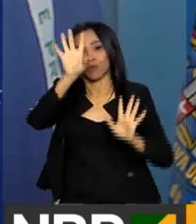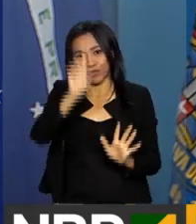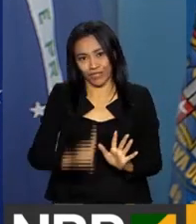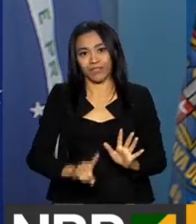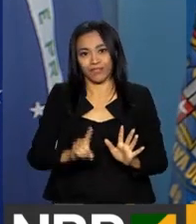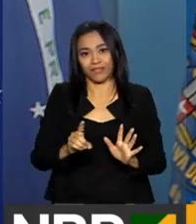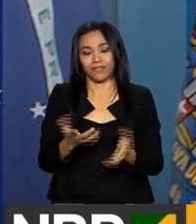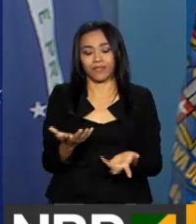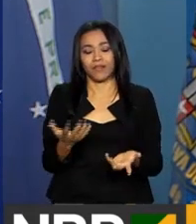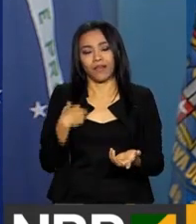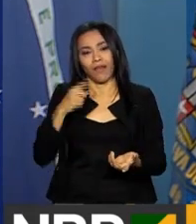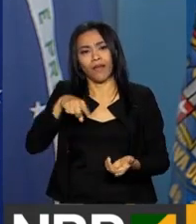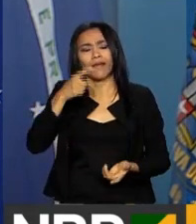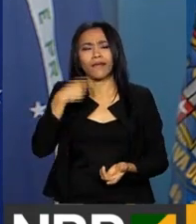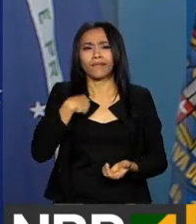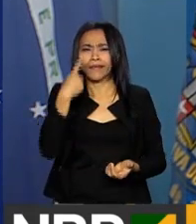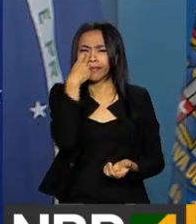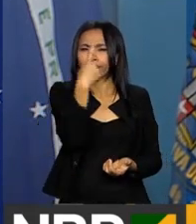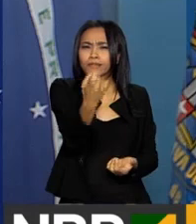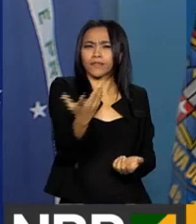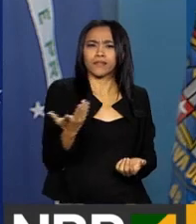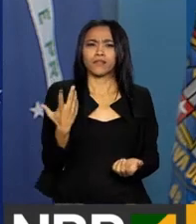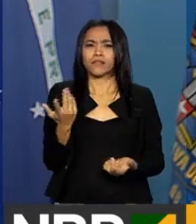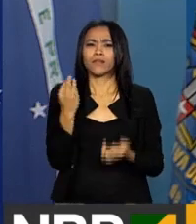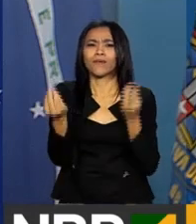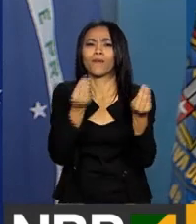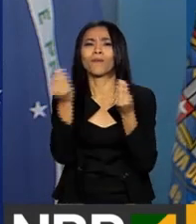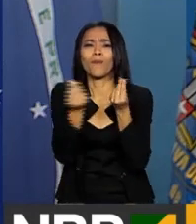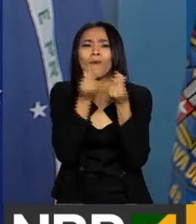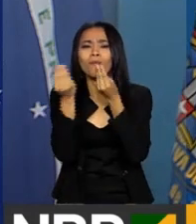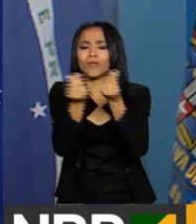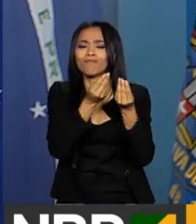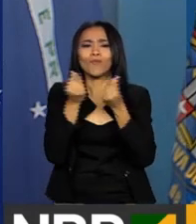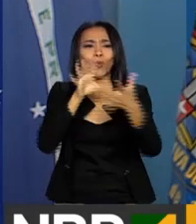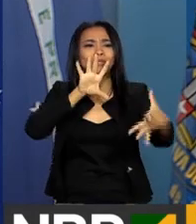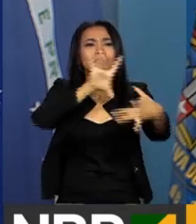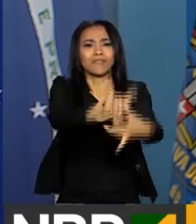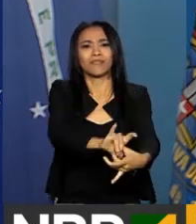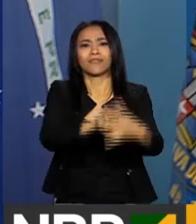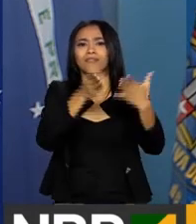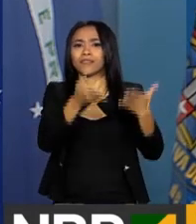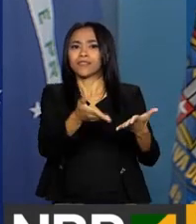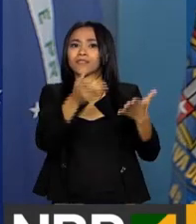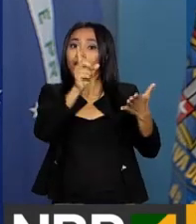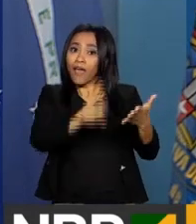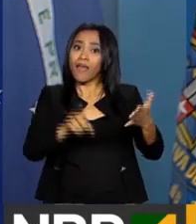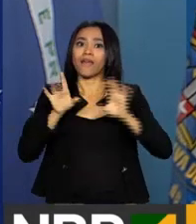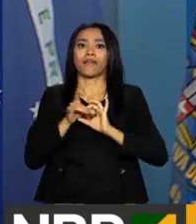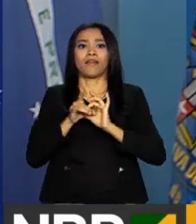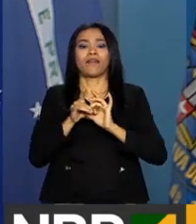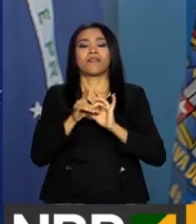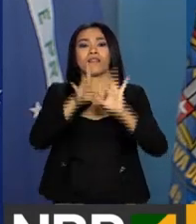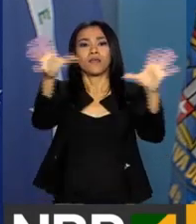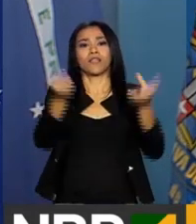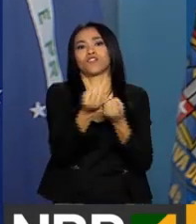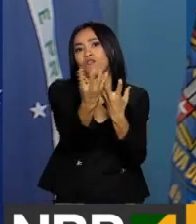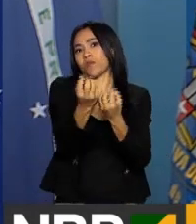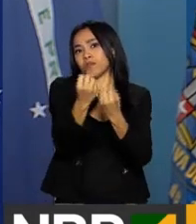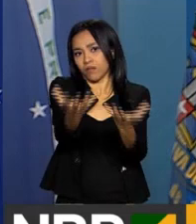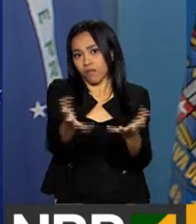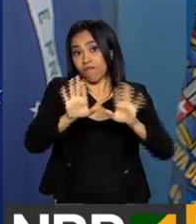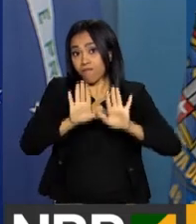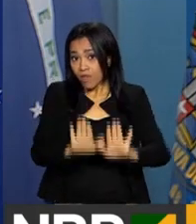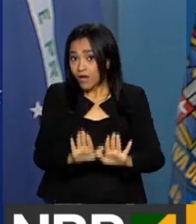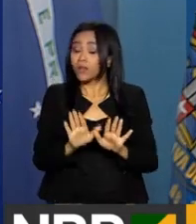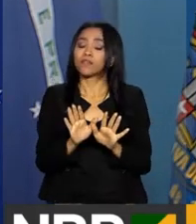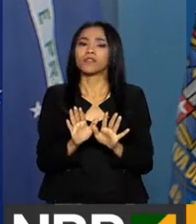interessante a a natureza das coisas determina a liberdade de informação mas